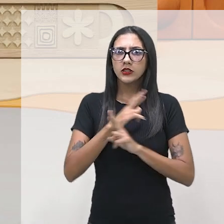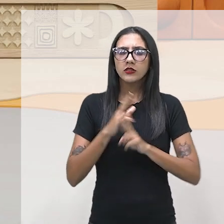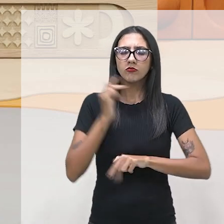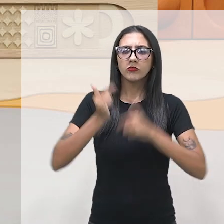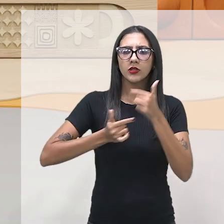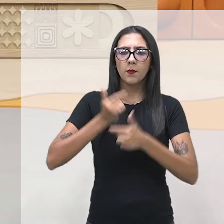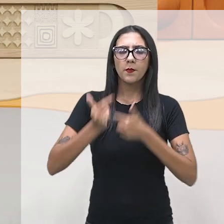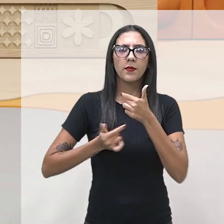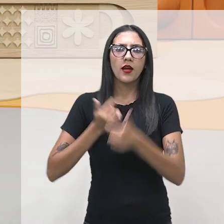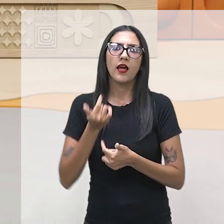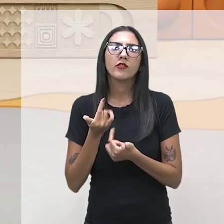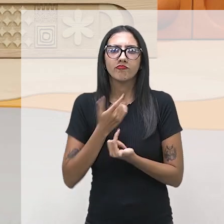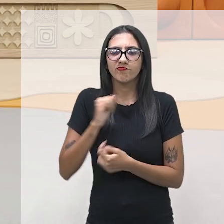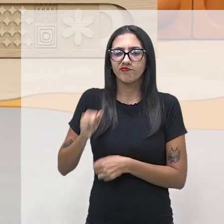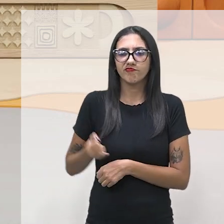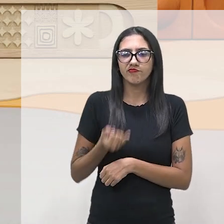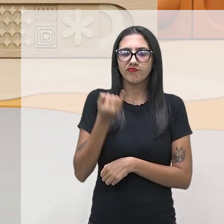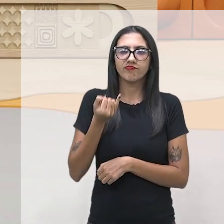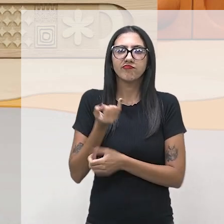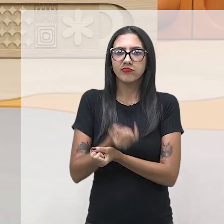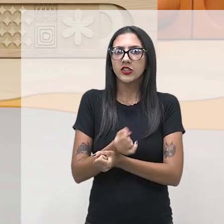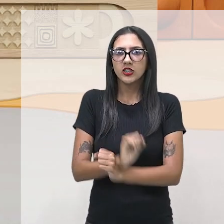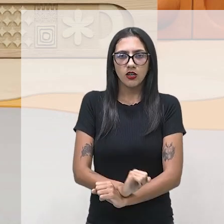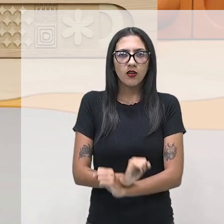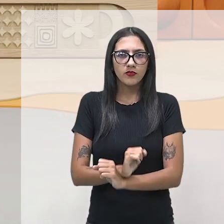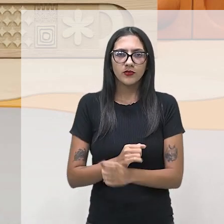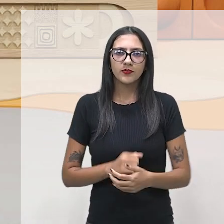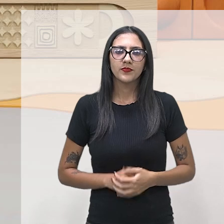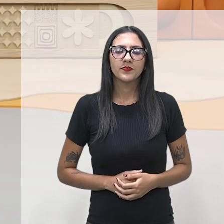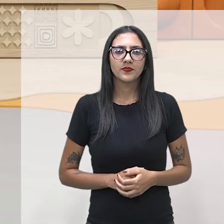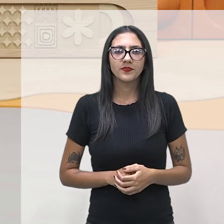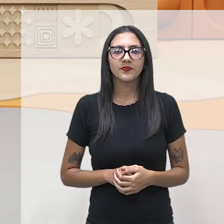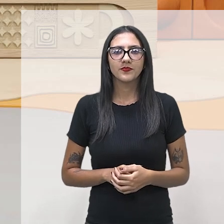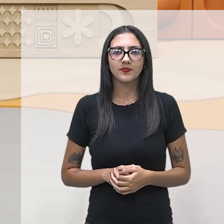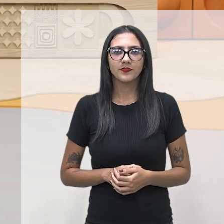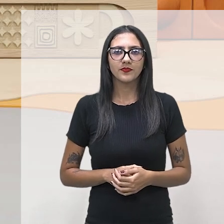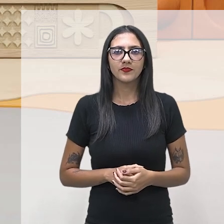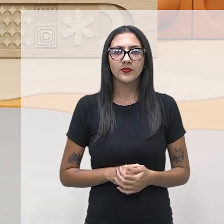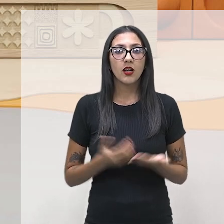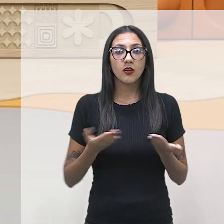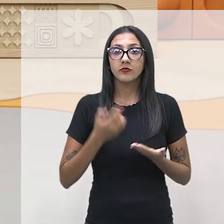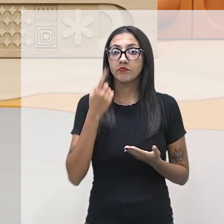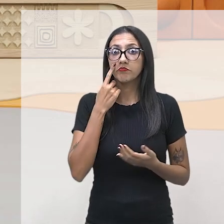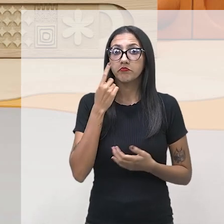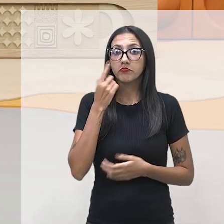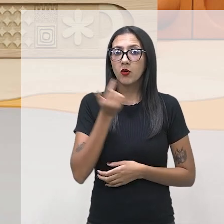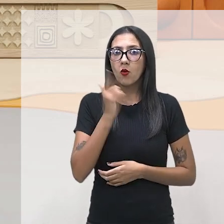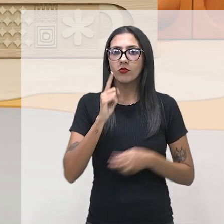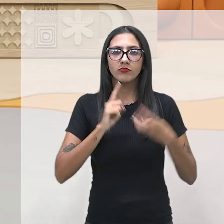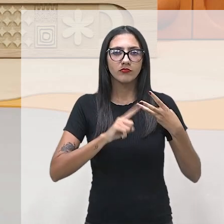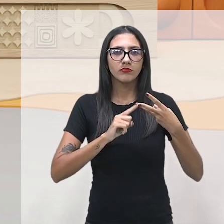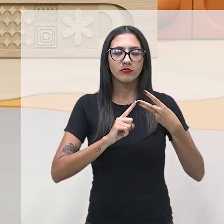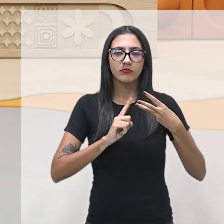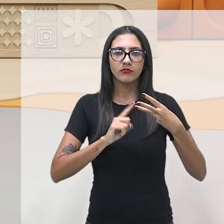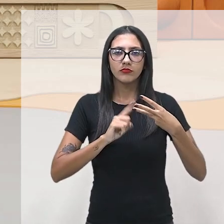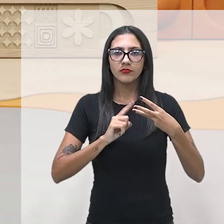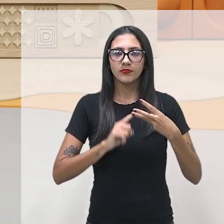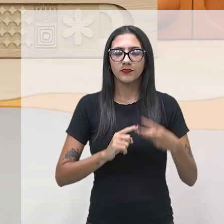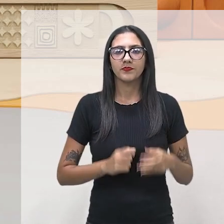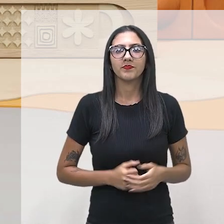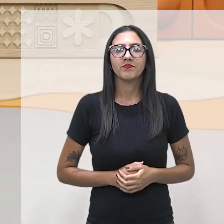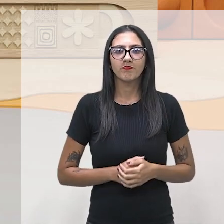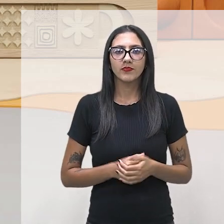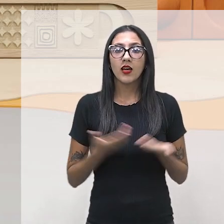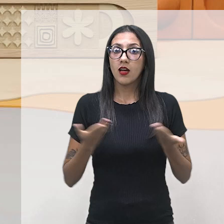trabalho explorado de forma escravizada. Vamos então conhecer uma outra lei, professor? Vamos lá? E a lei que a gente